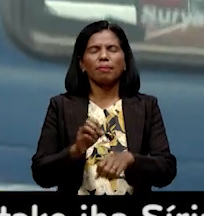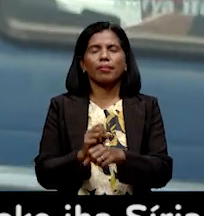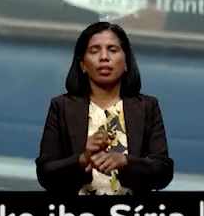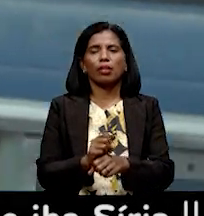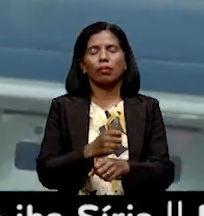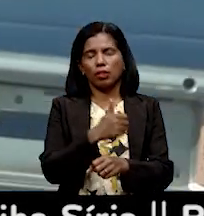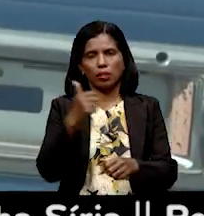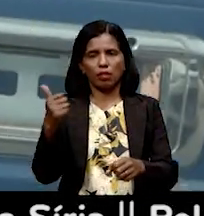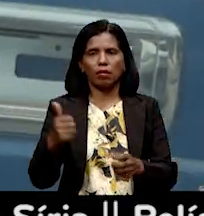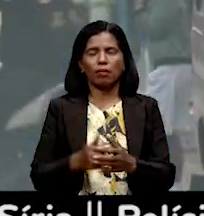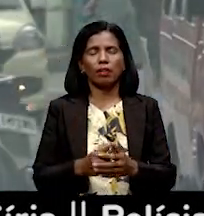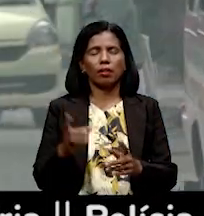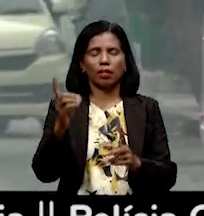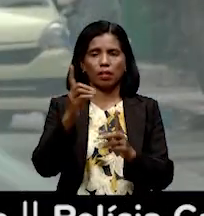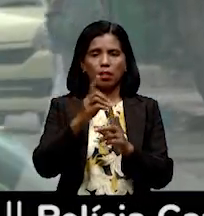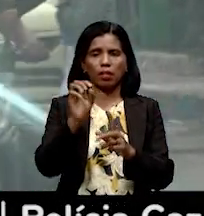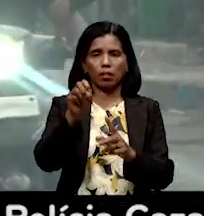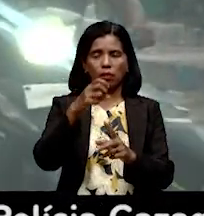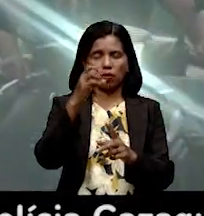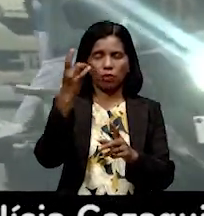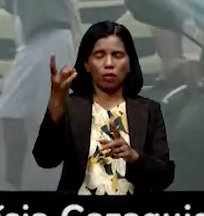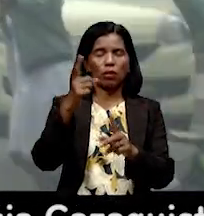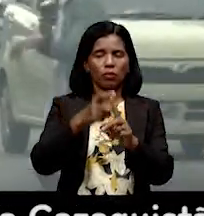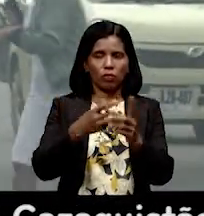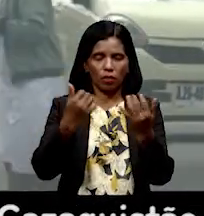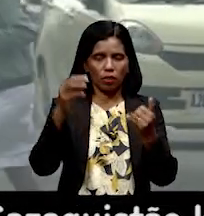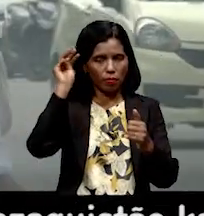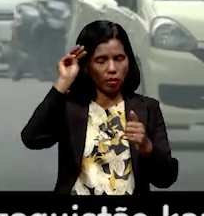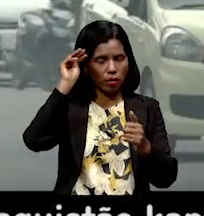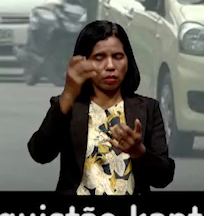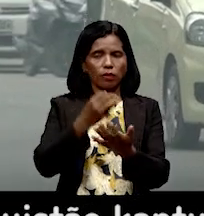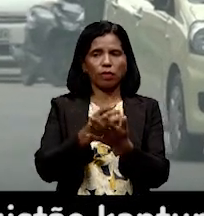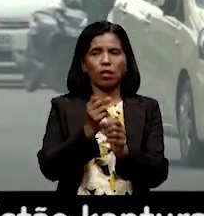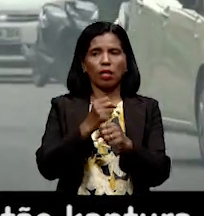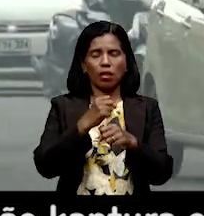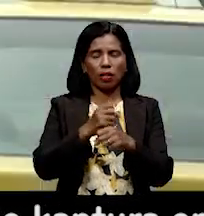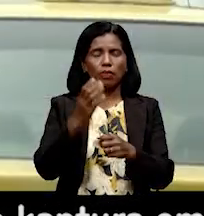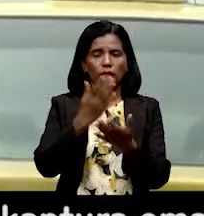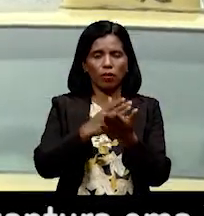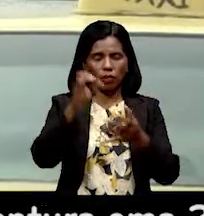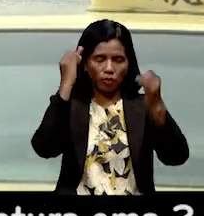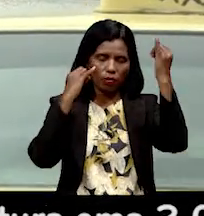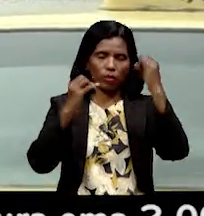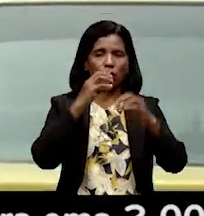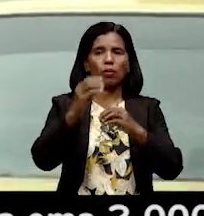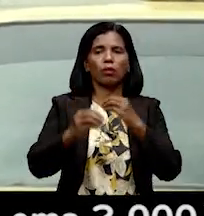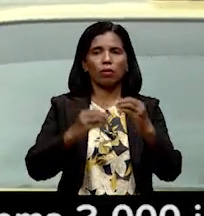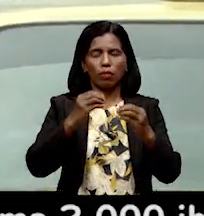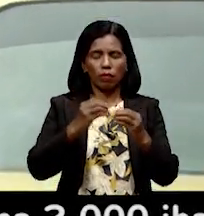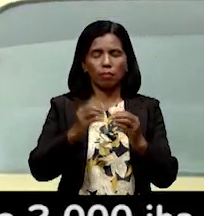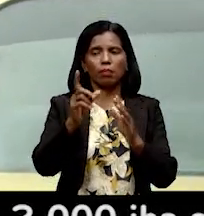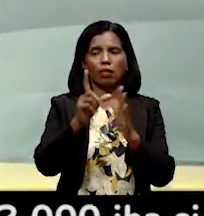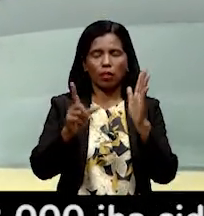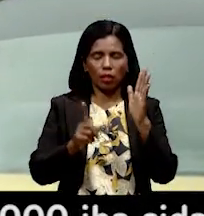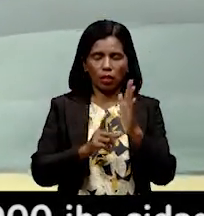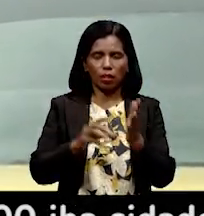seluk. No iha loron sanulu resin walu fulane, Ministério Finanças halau socialização konaba padrão no procedimento